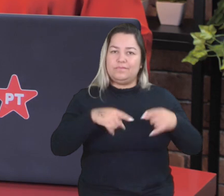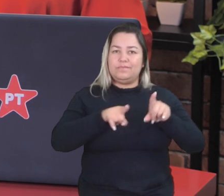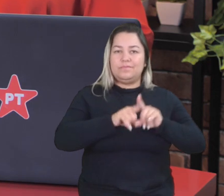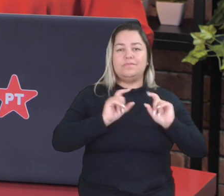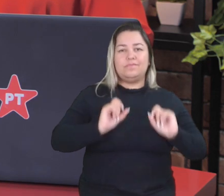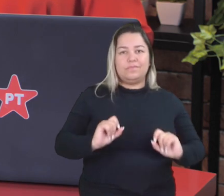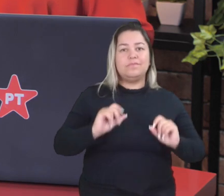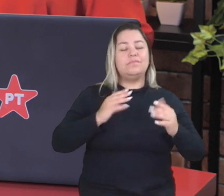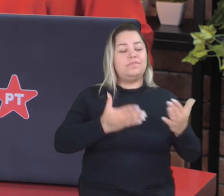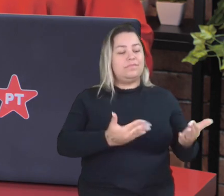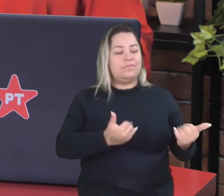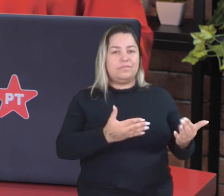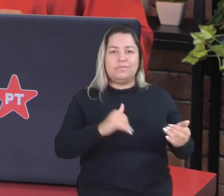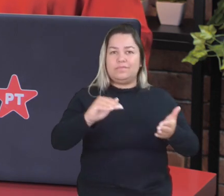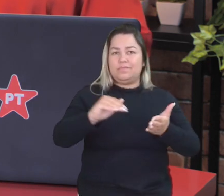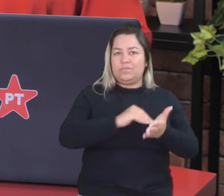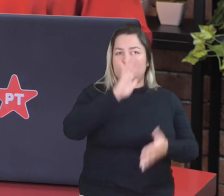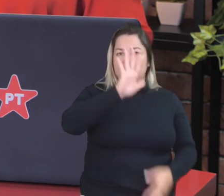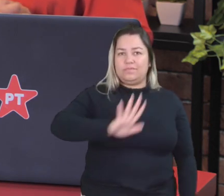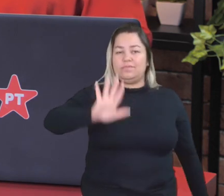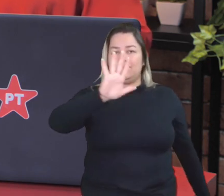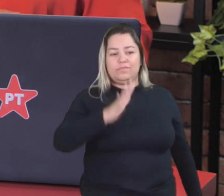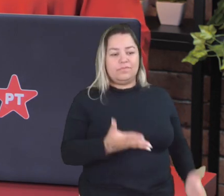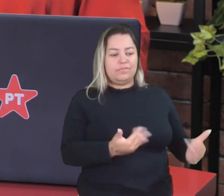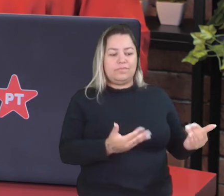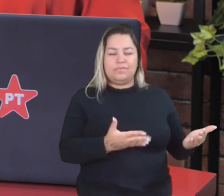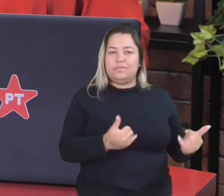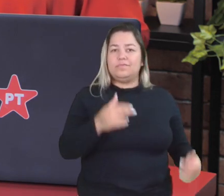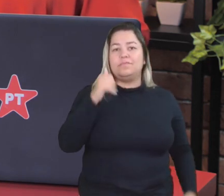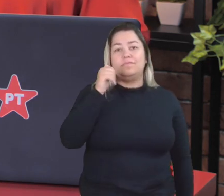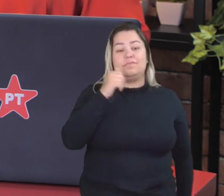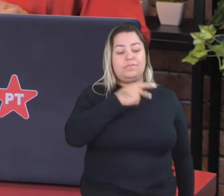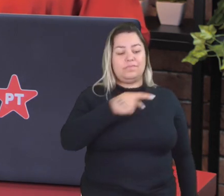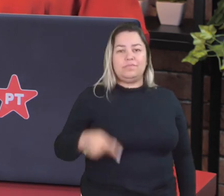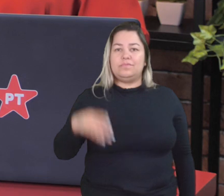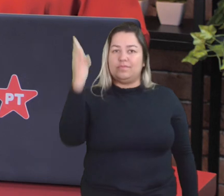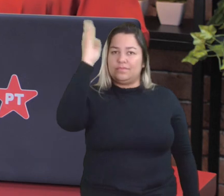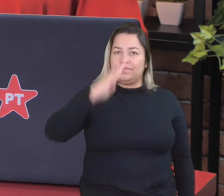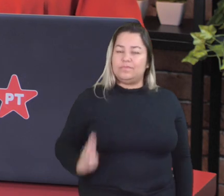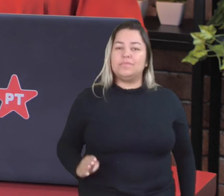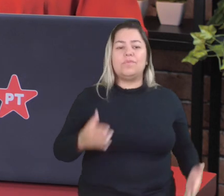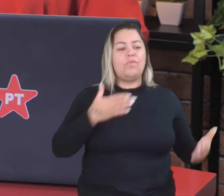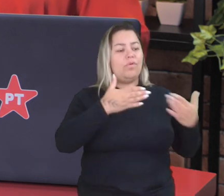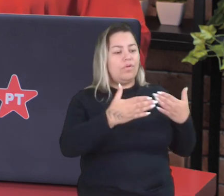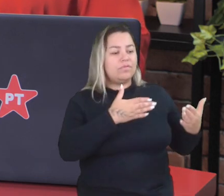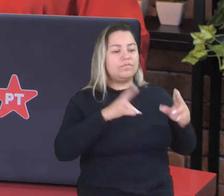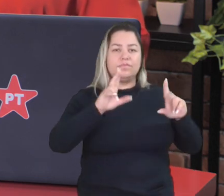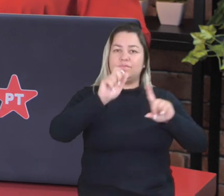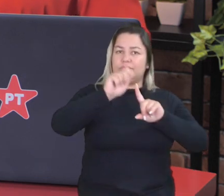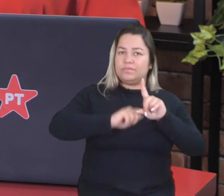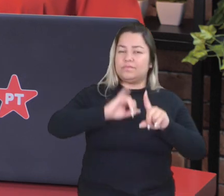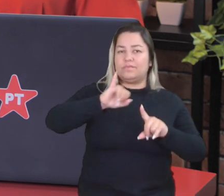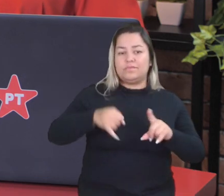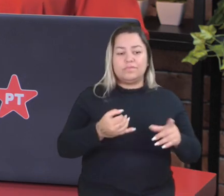de Políticas Públicas Transversais da Juventude da Secretaria Nacional de Juventude da Presidência da República. O papo